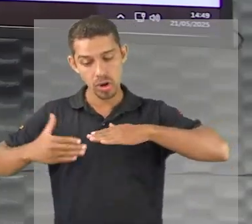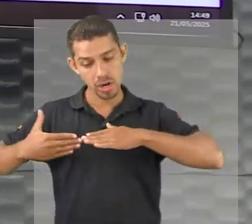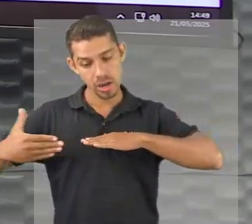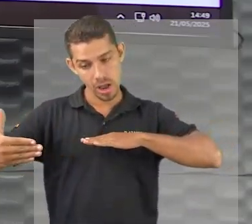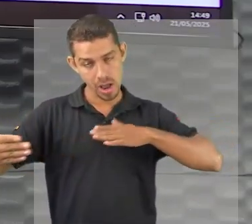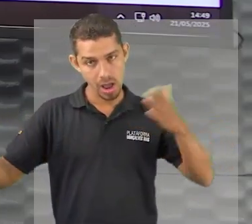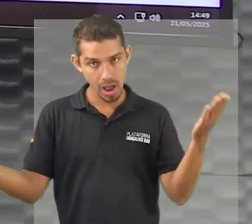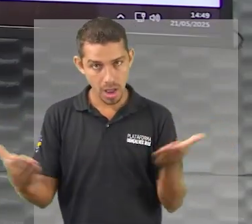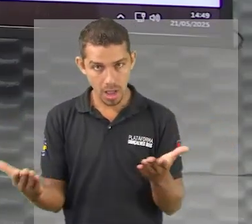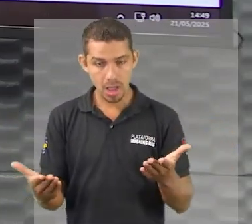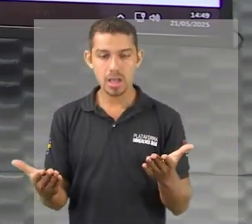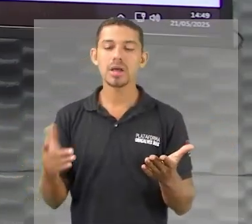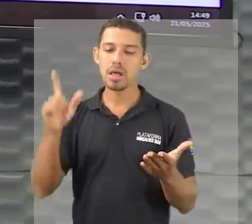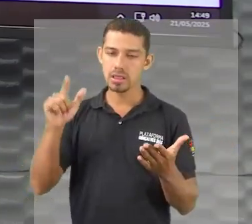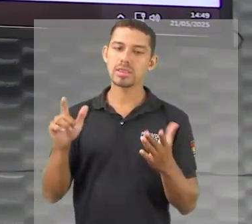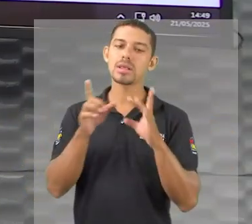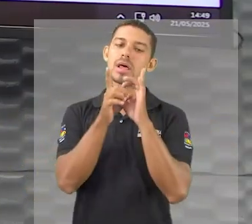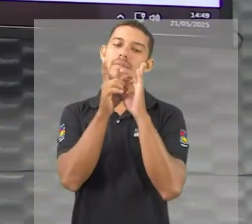percurso.